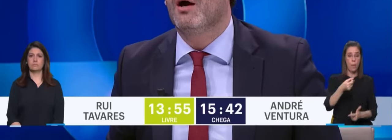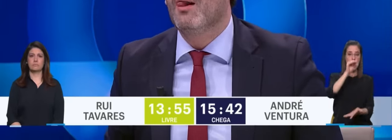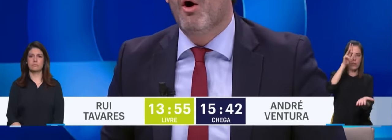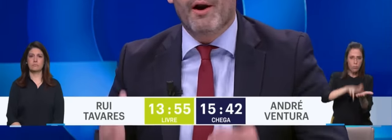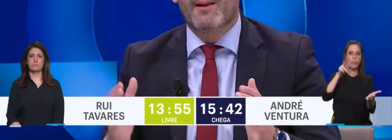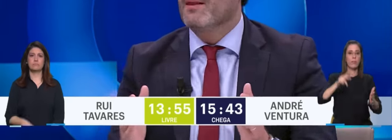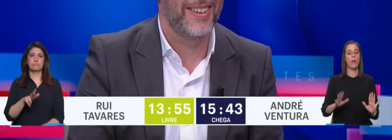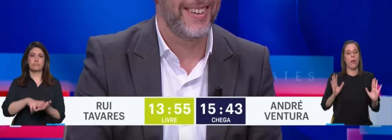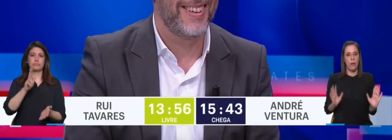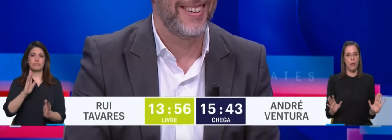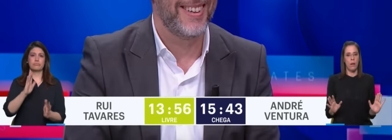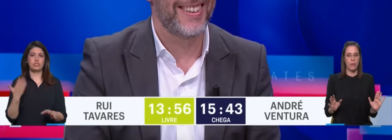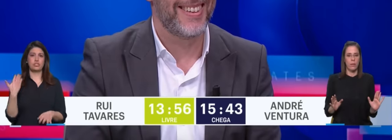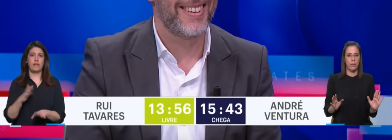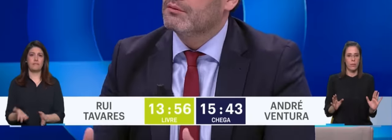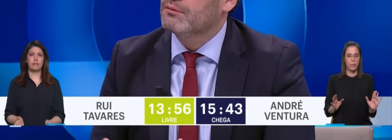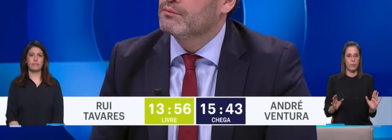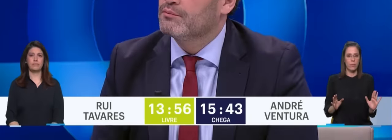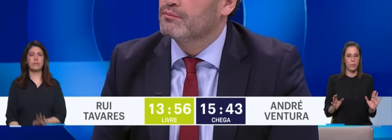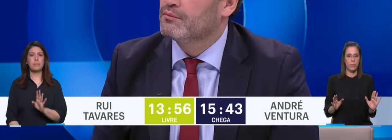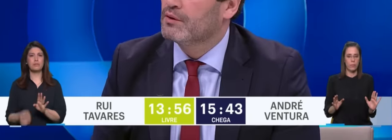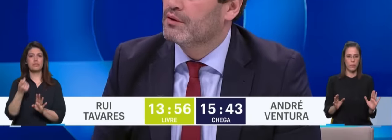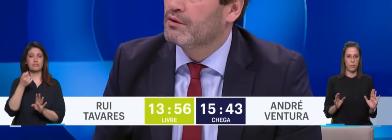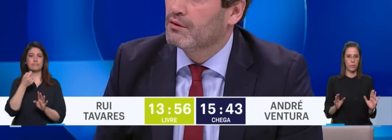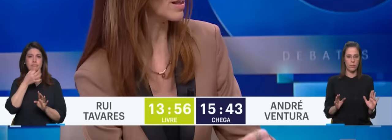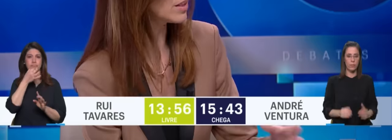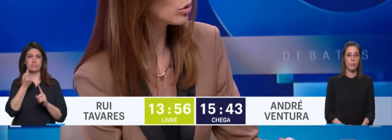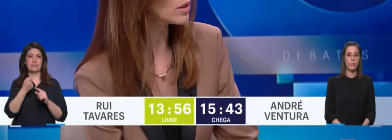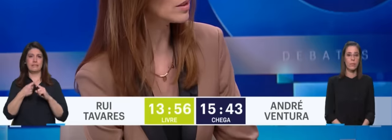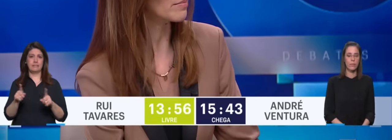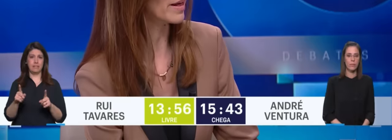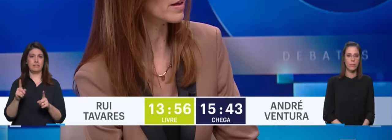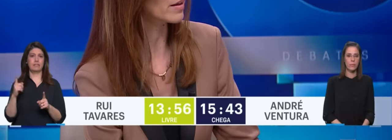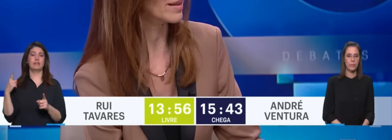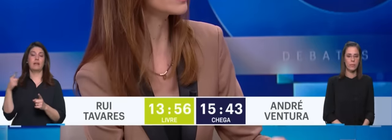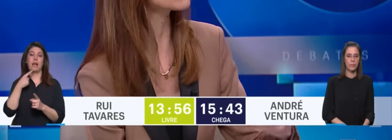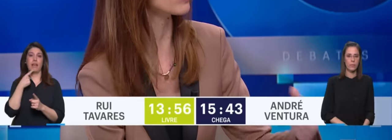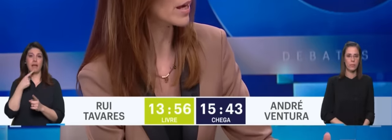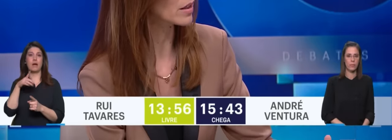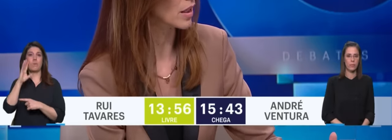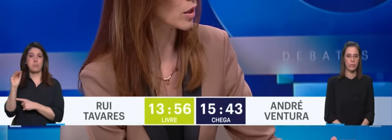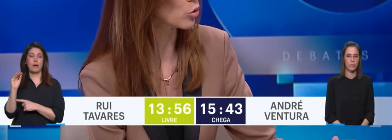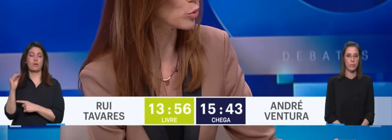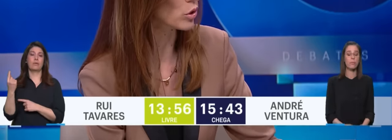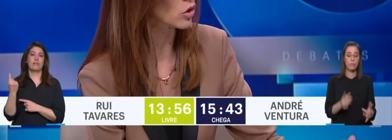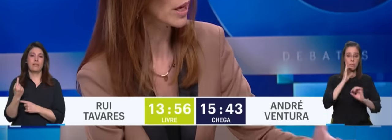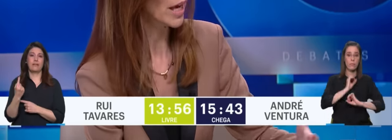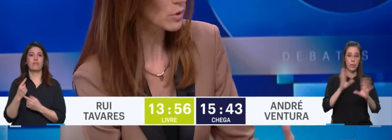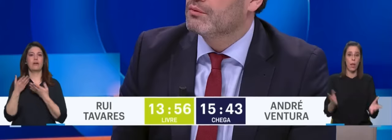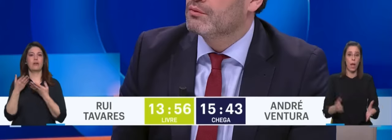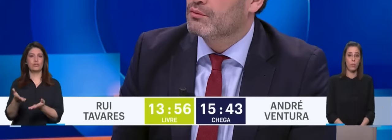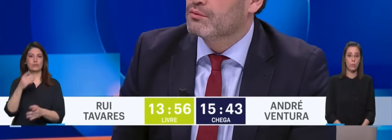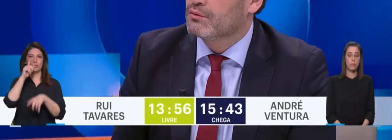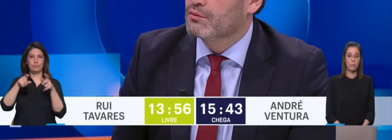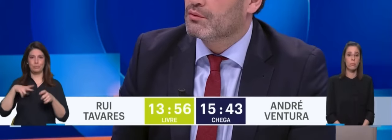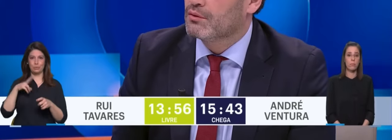Ventura mas não é uma contradição em relação àquilo que defende H porque tem dito que a banca Tem que ajudar os portugueses